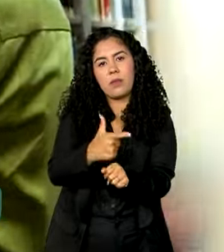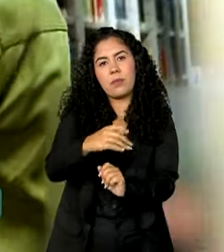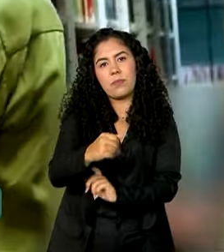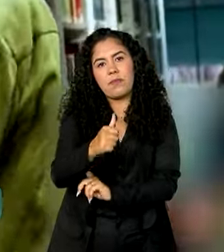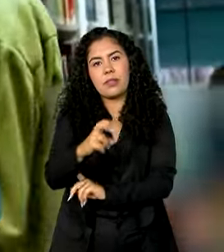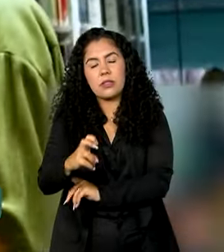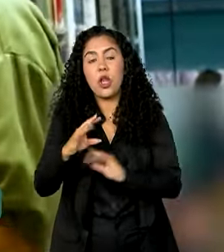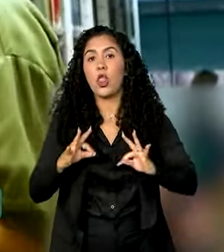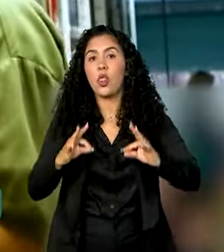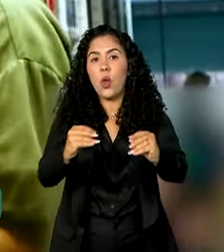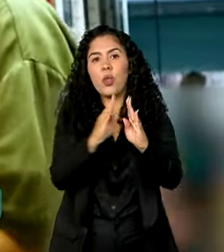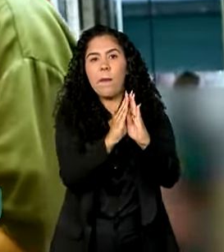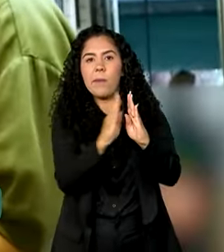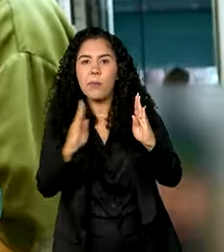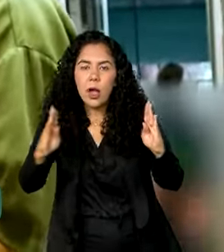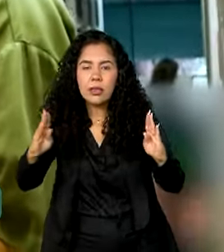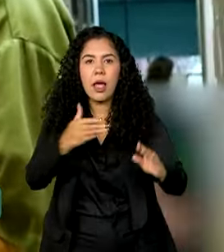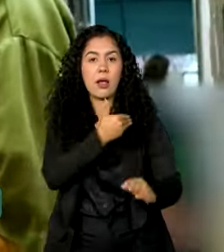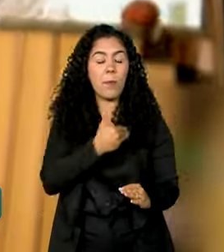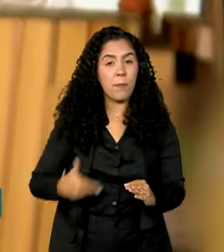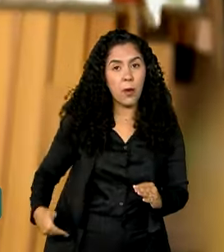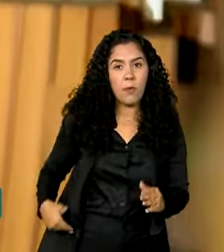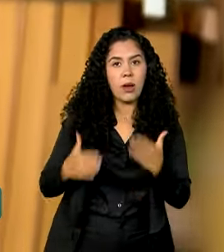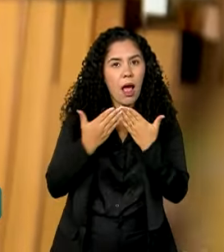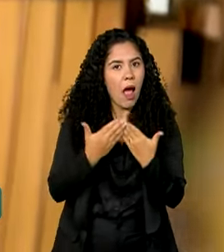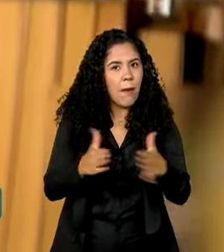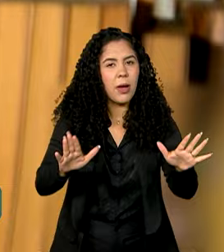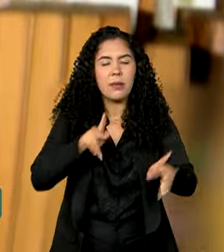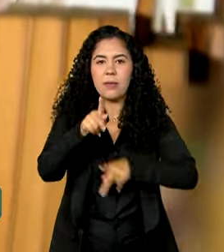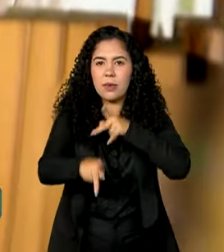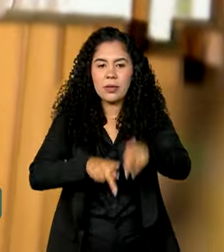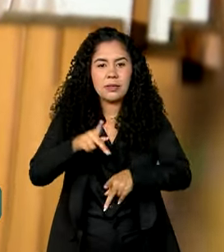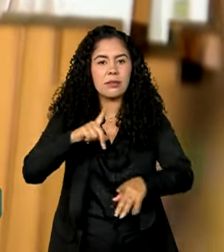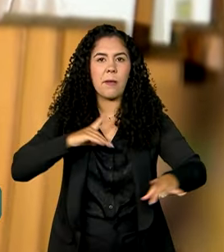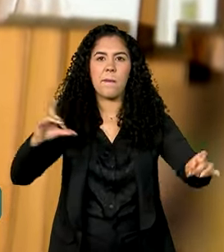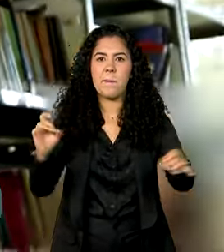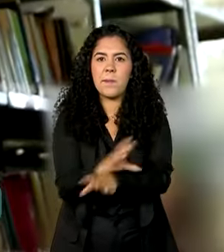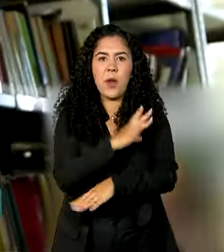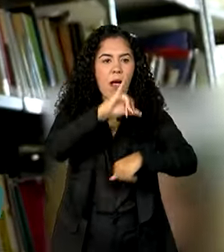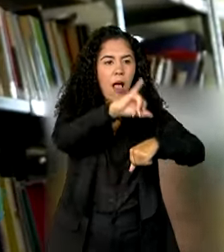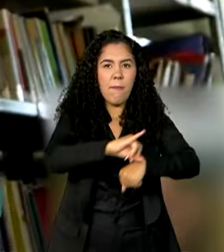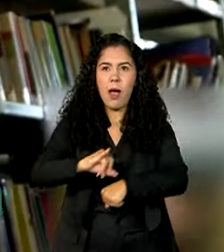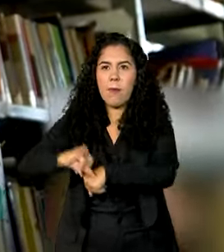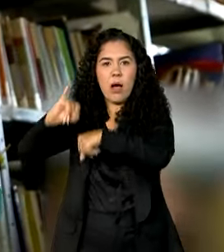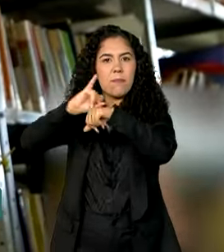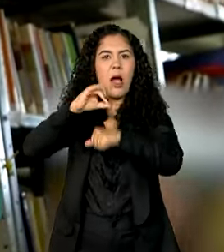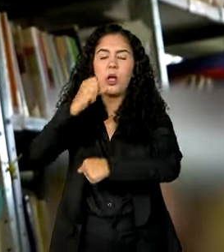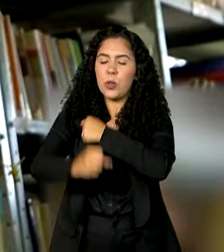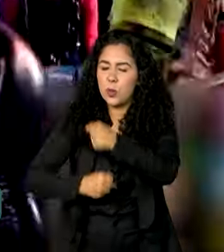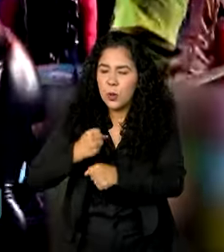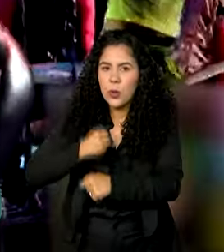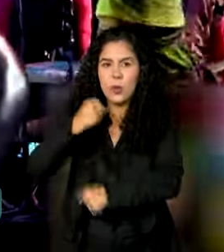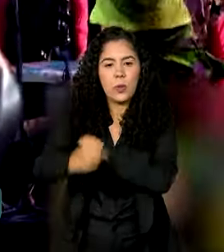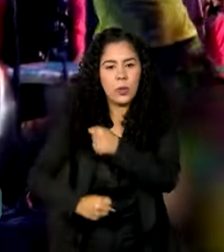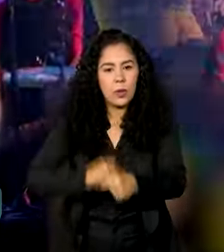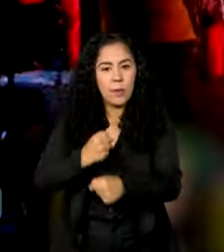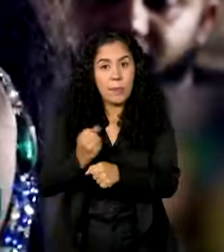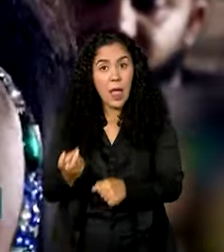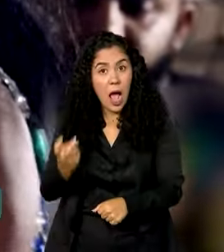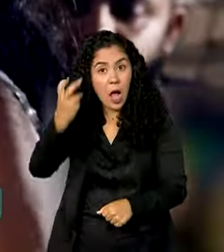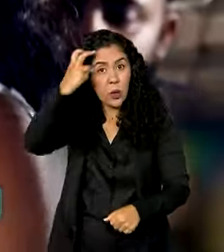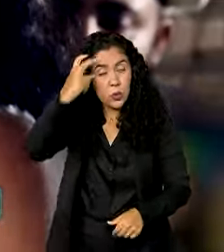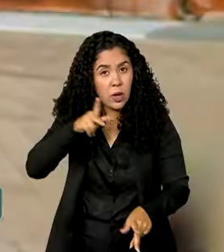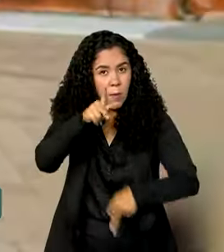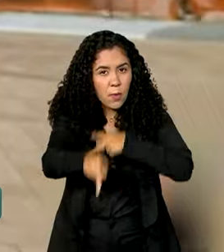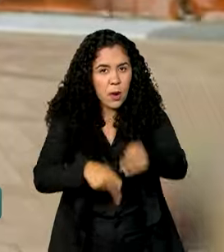as bibliotecas públicas e comunitárias do Brasil vão ter o seu acervo renovado anualmente pelo governo federal. A cultura popular,